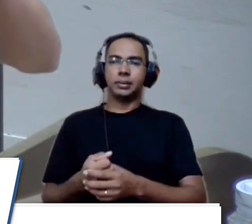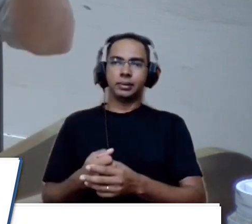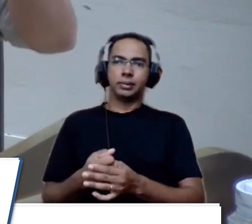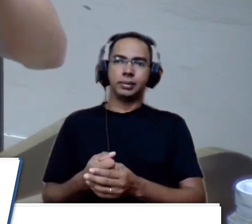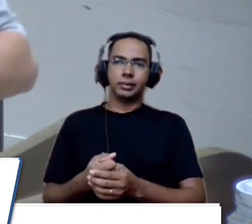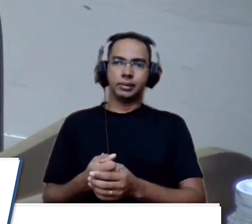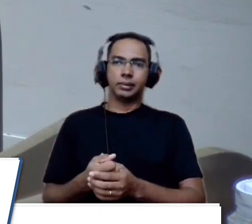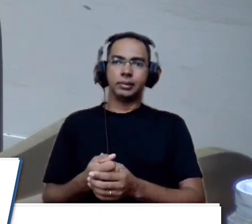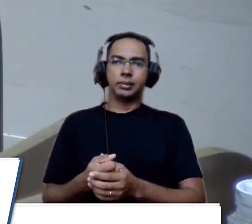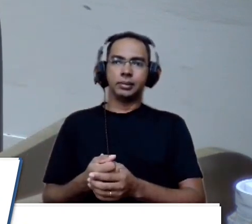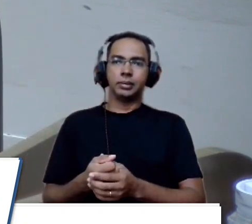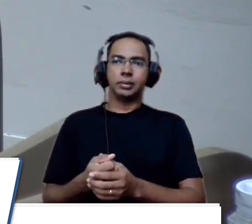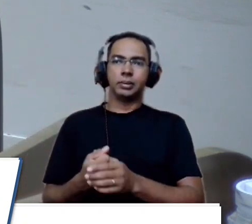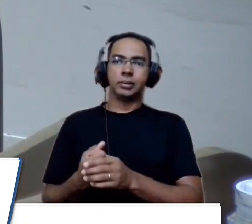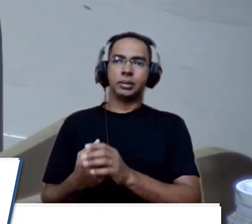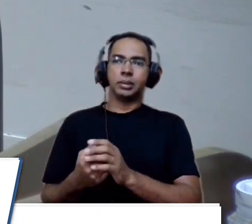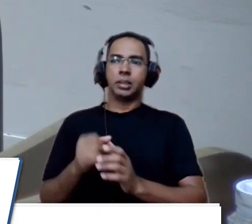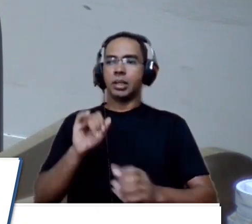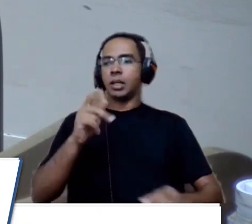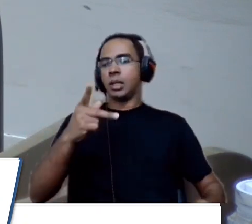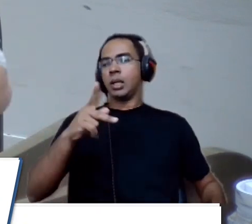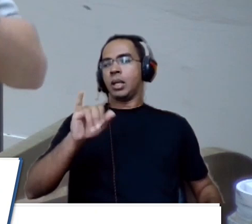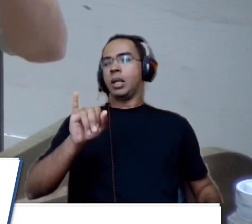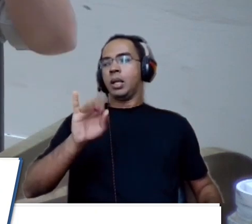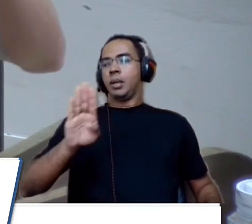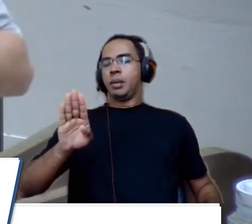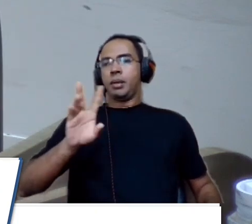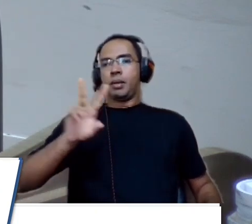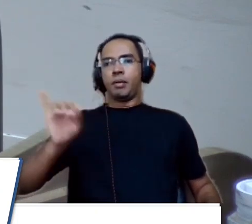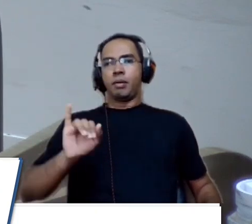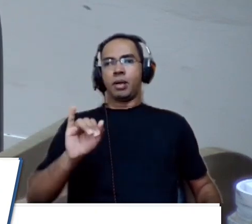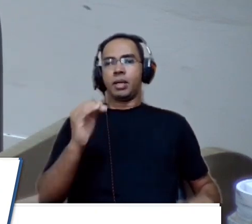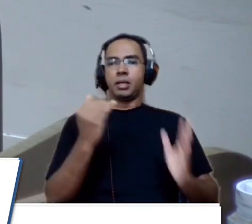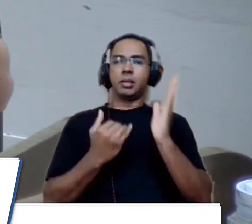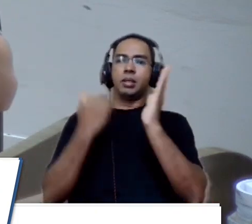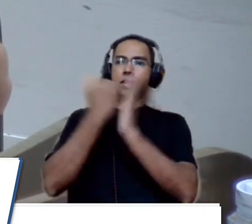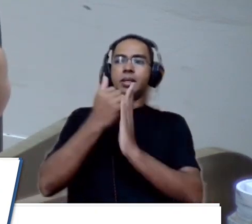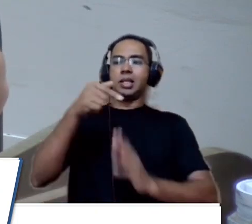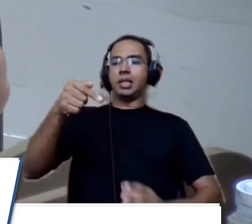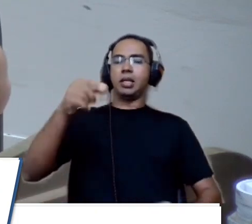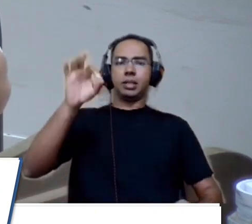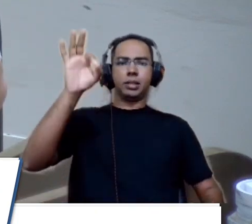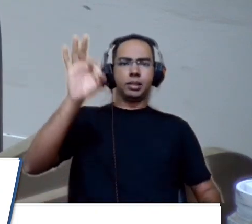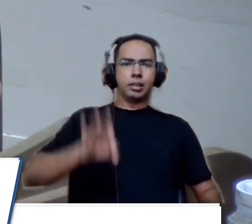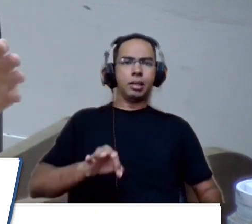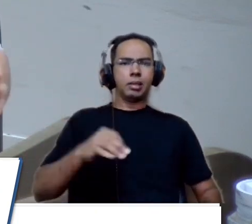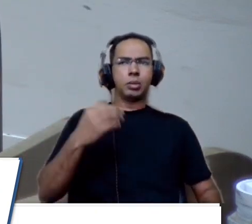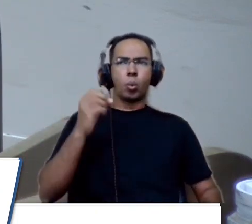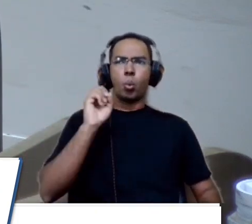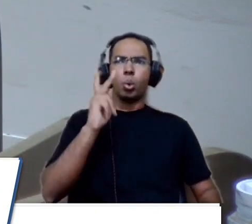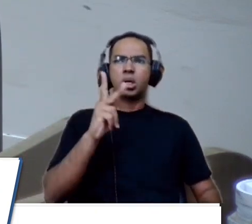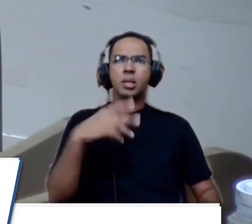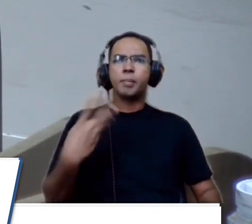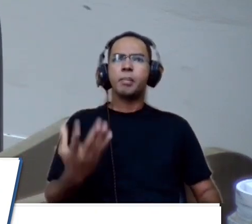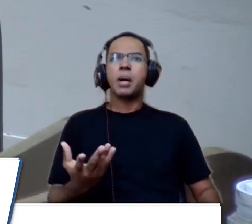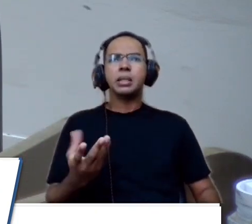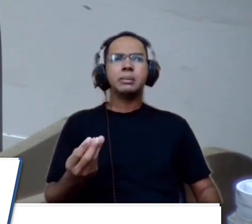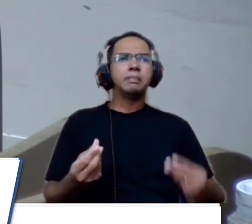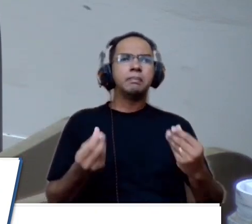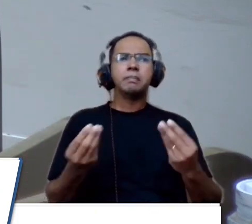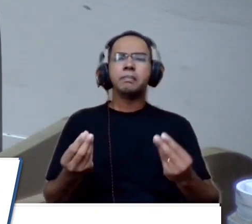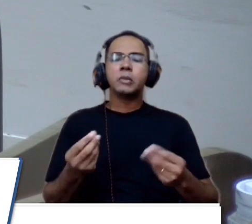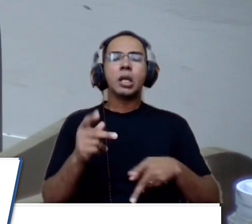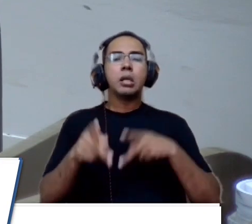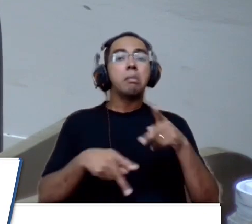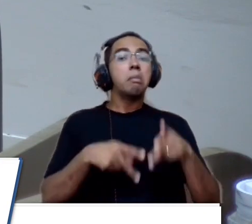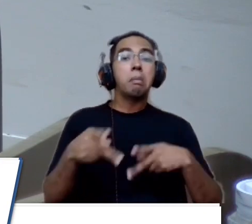o produto interno bruto do Brasil vai crescer até 7 pontos, tá, beleza, mas e a população,